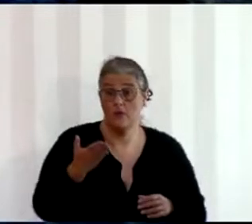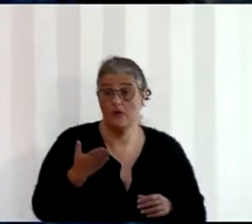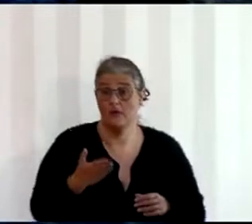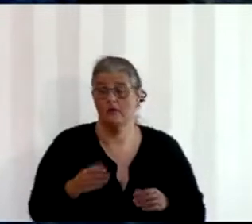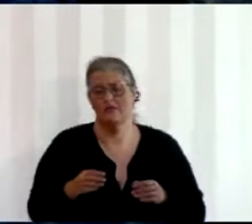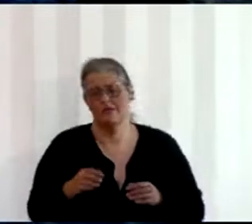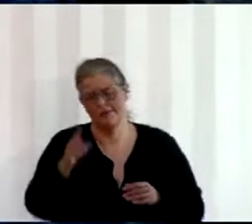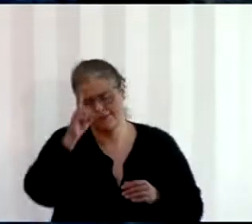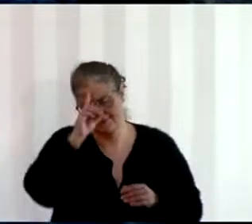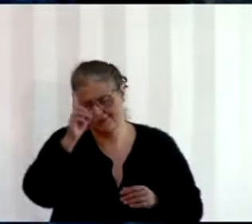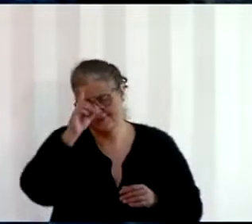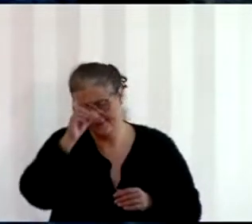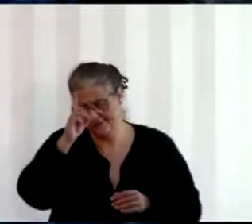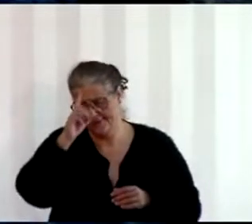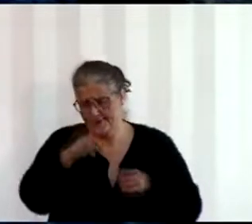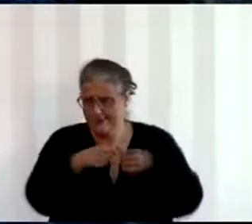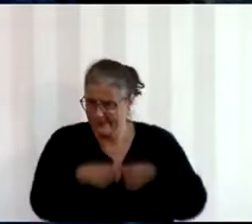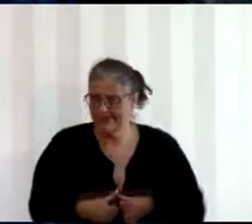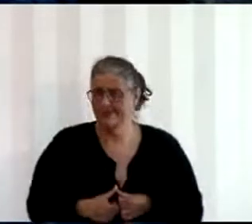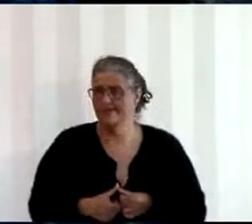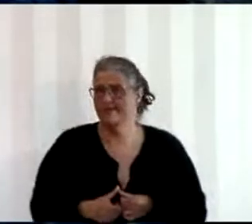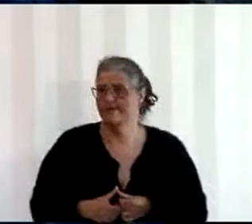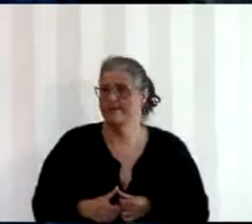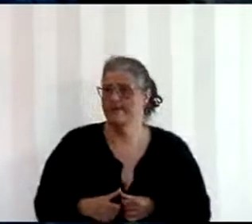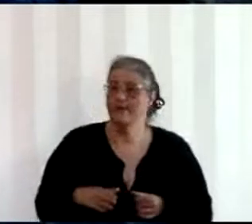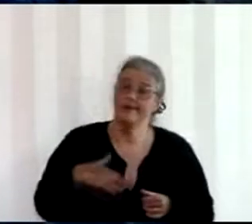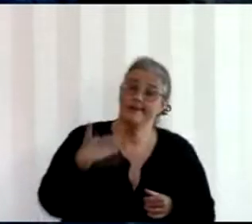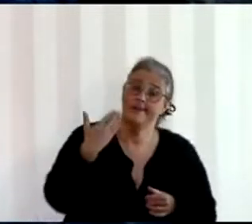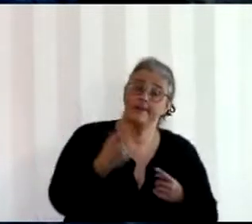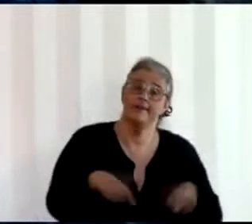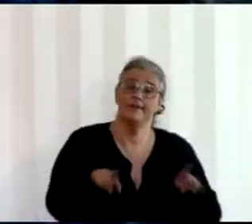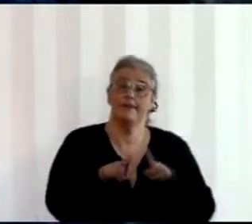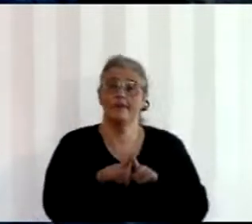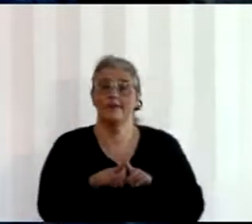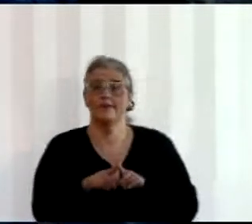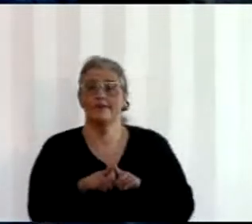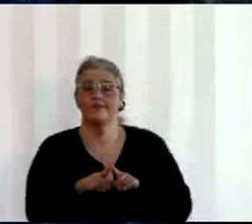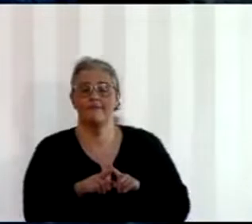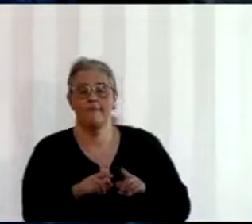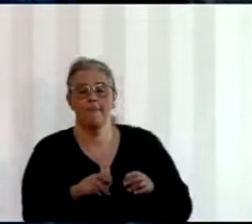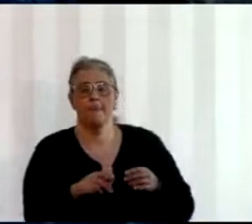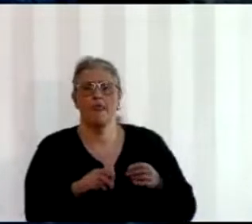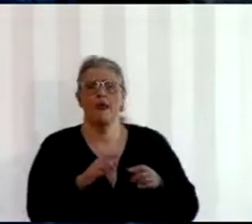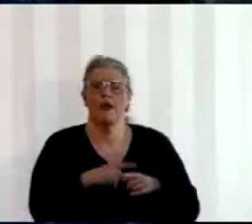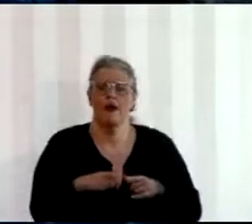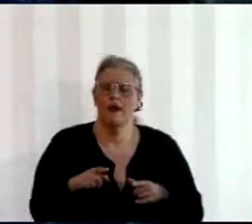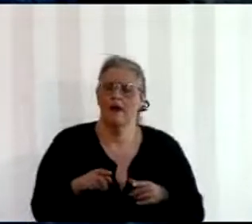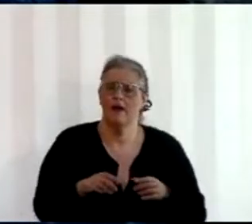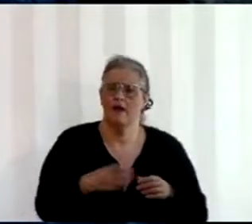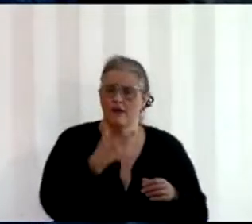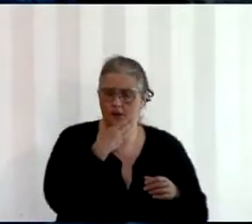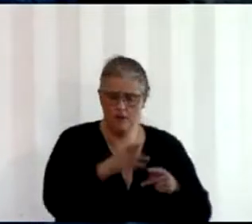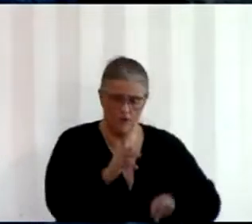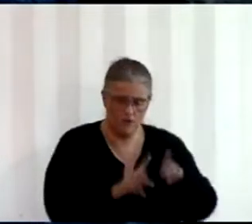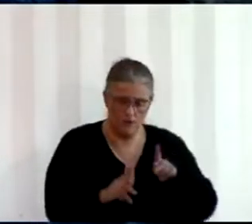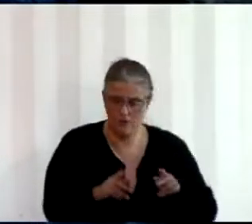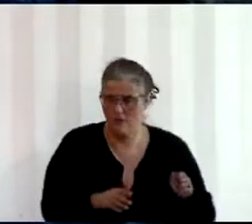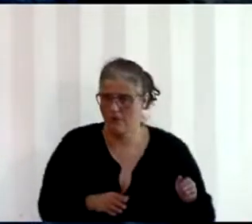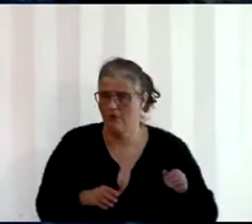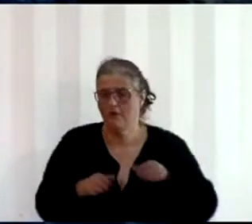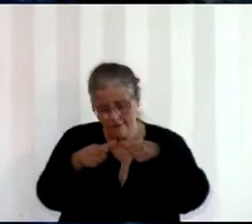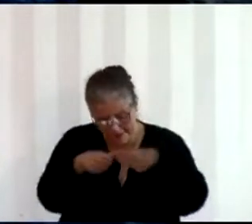detinha muitos dias sobre o tabernáculo, então os filhos de Israel cumpriam a ordem do Senhor e não